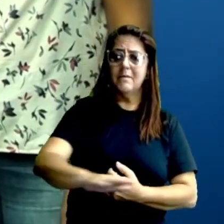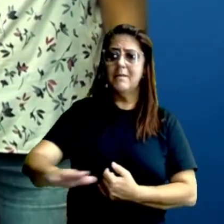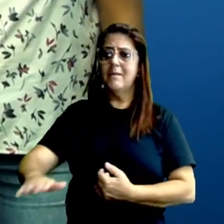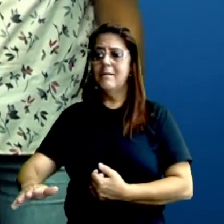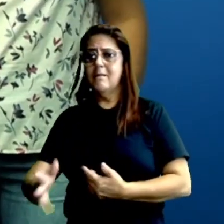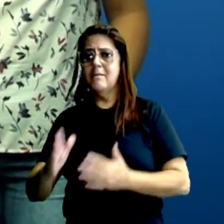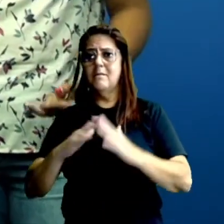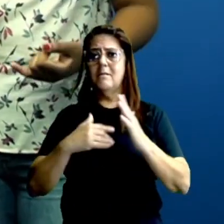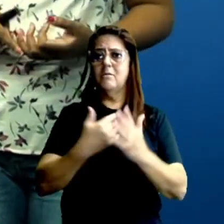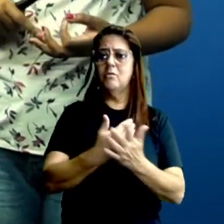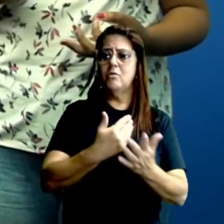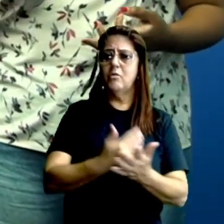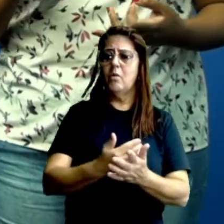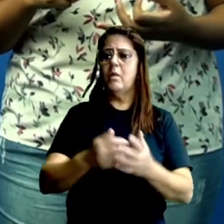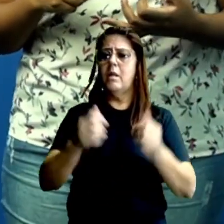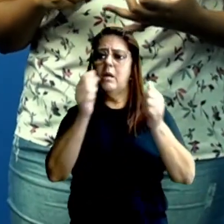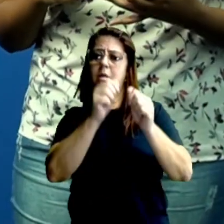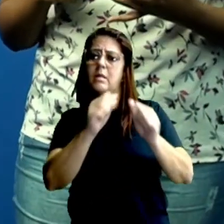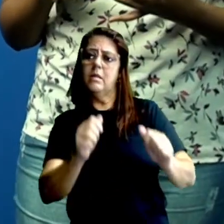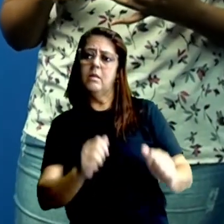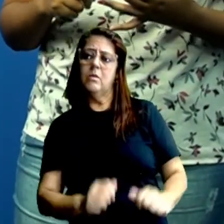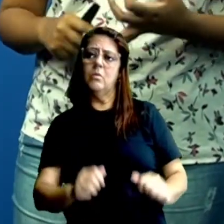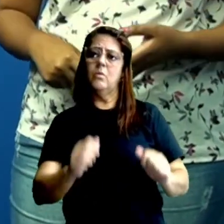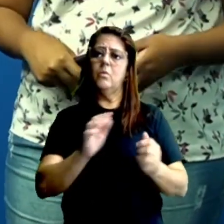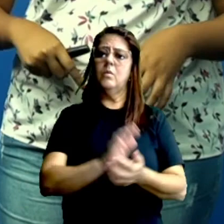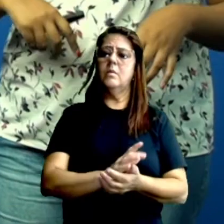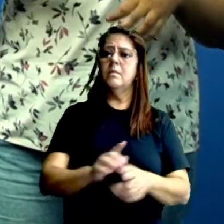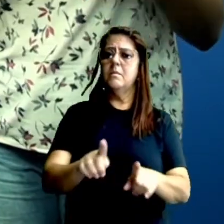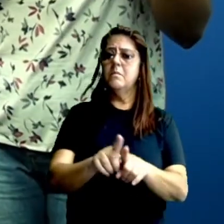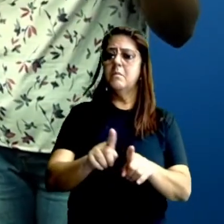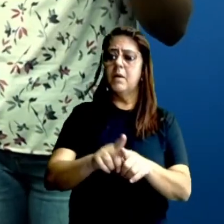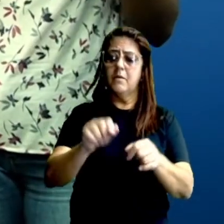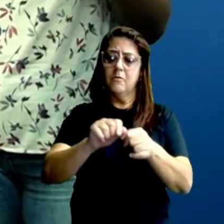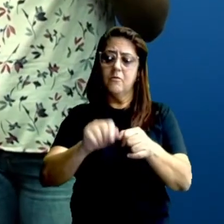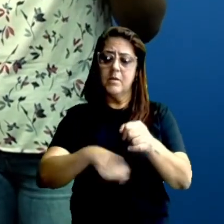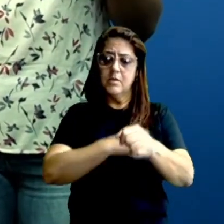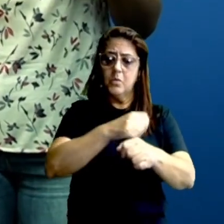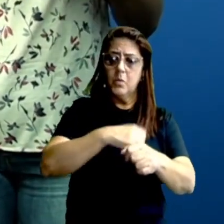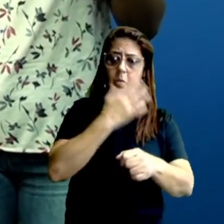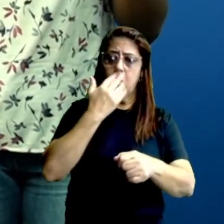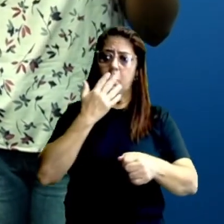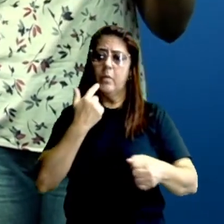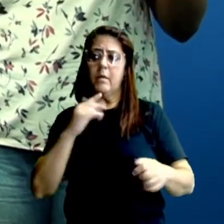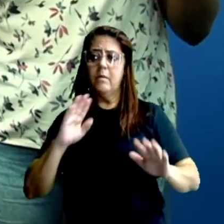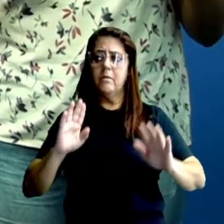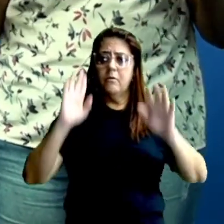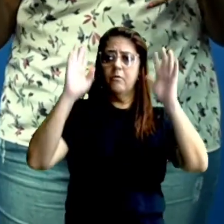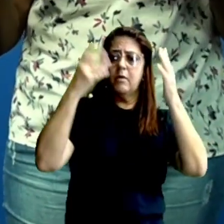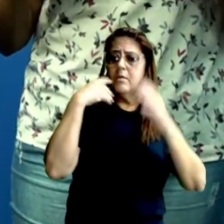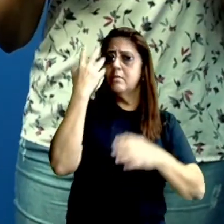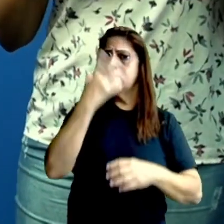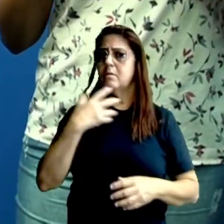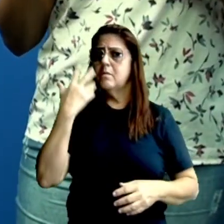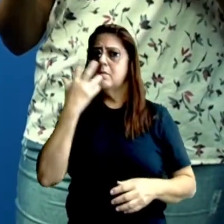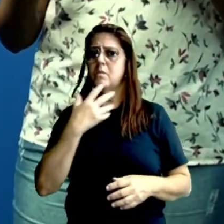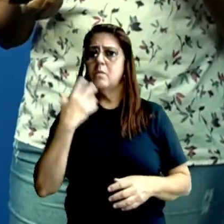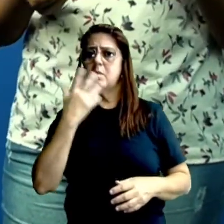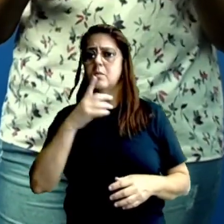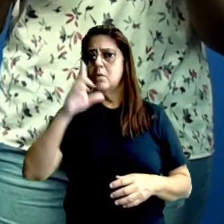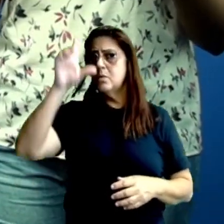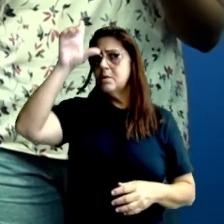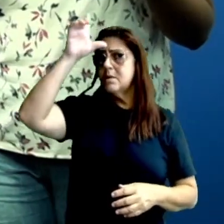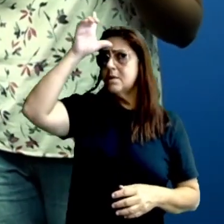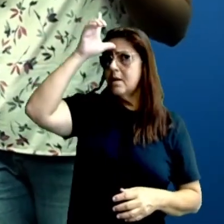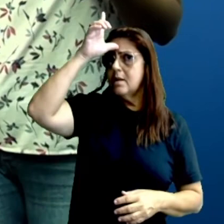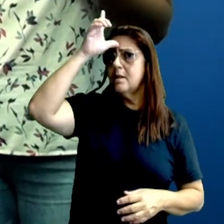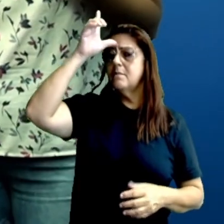influência dos Italianos na arquitetura na culinária sobretudo nas festividades na Musicalidade os